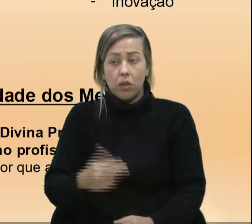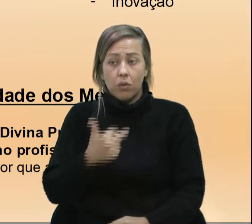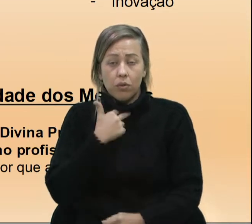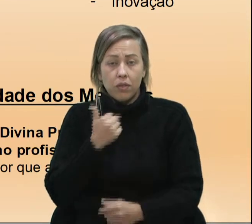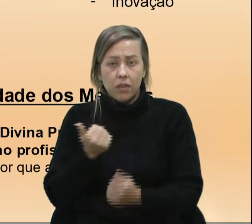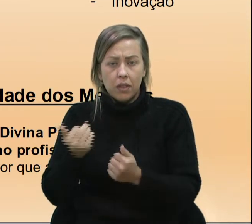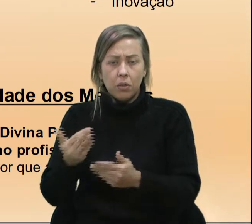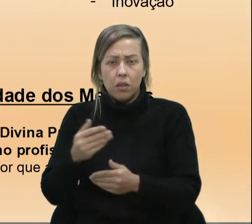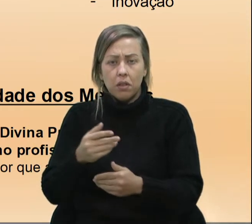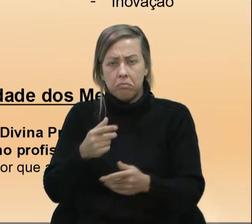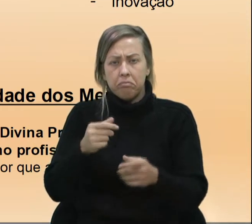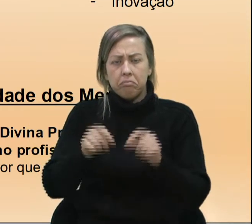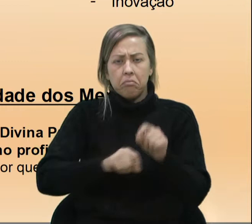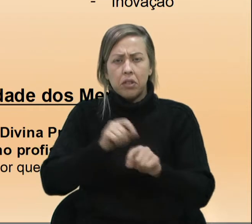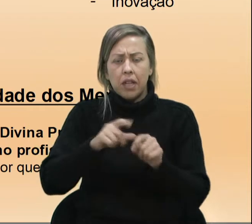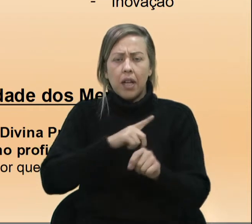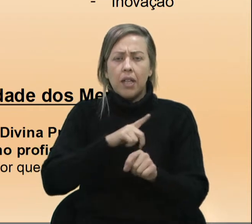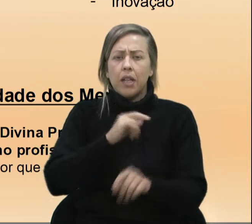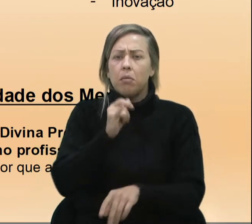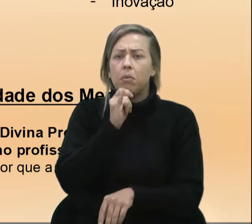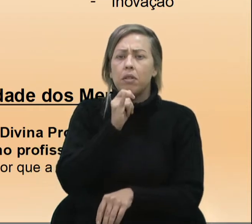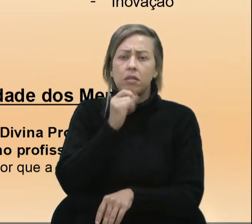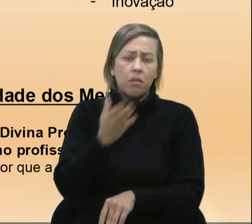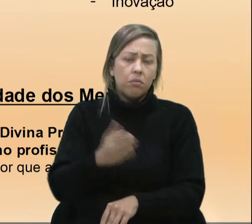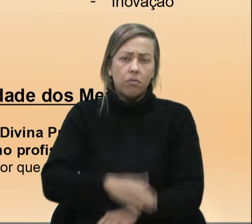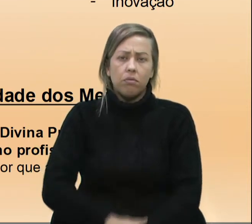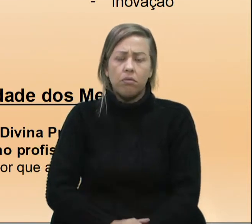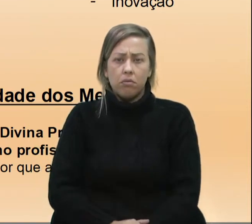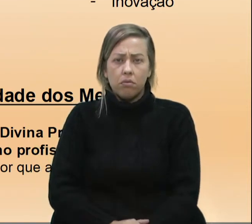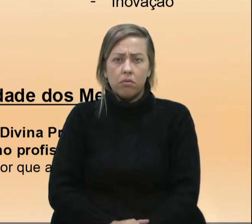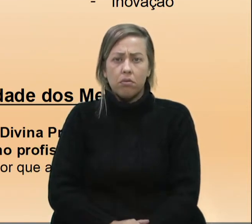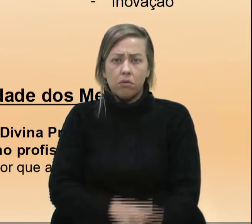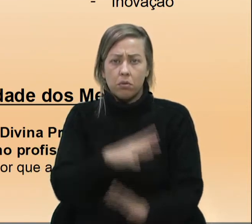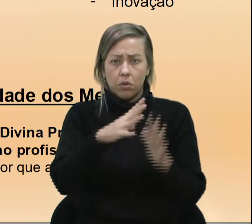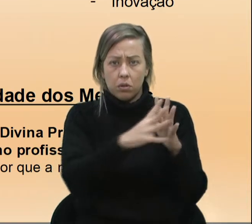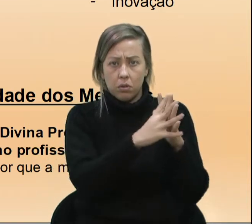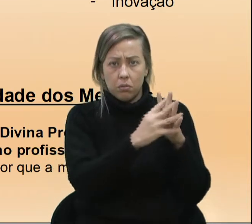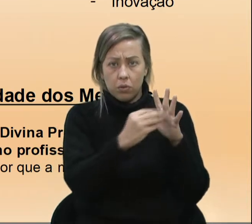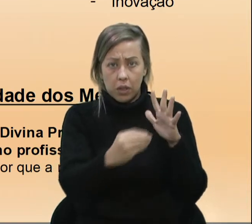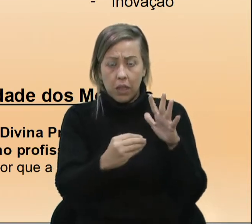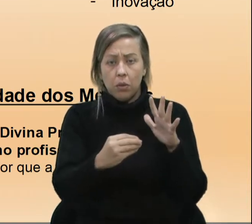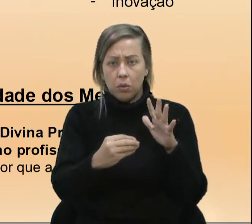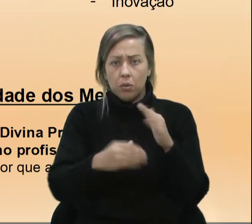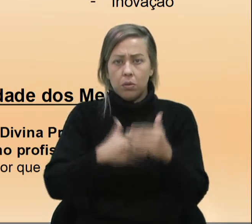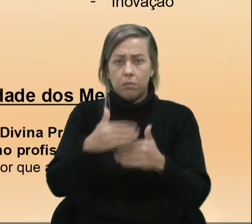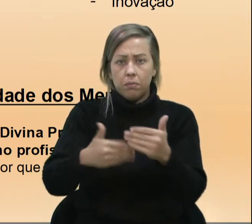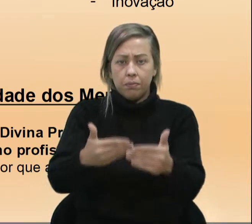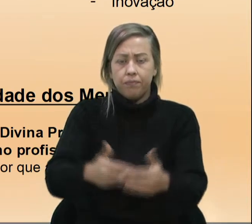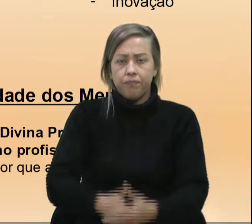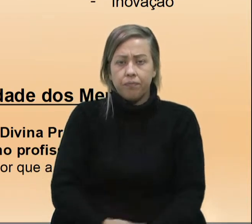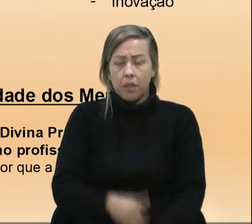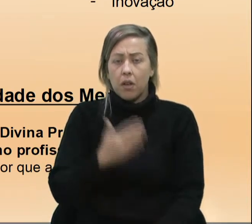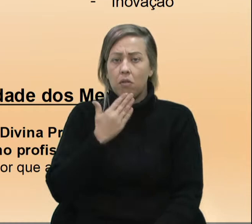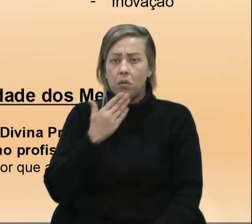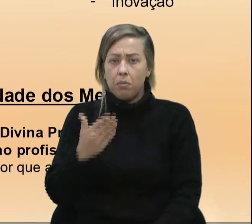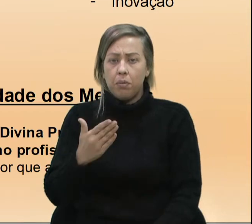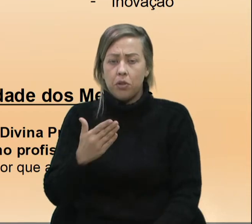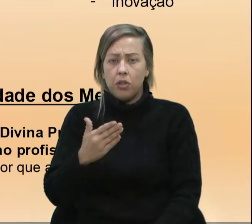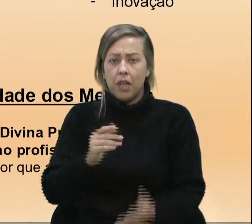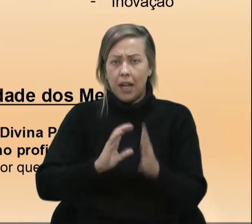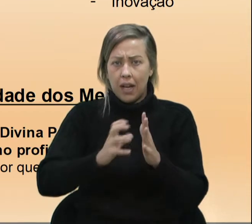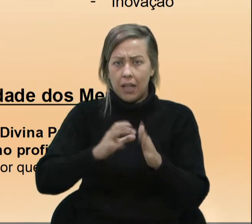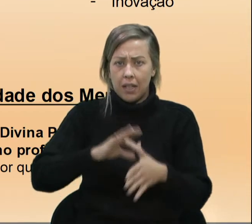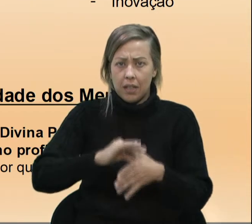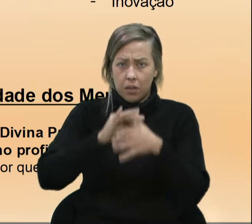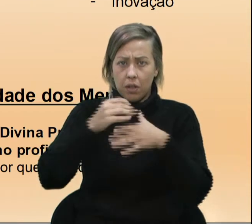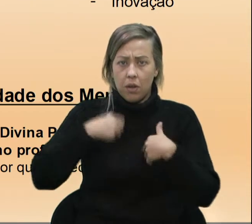para concluir, quando a gente tem, por exemplo, esse modelo que foi feito, eu vou pedir a declaração de líder, pode ser que